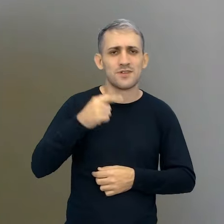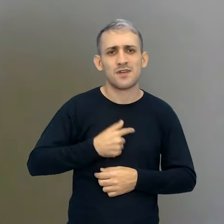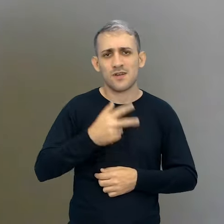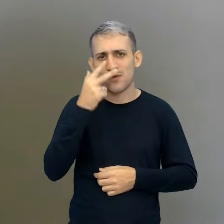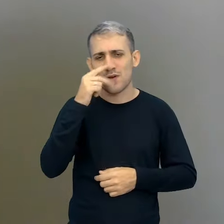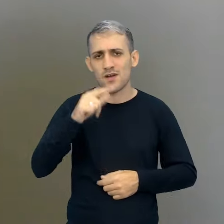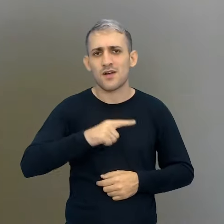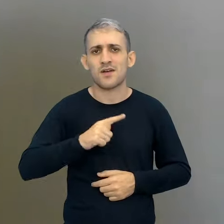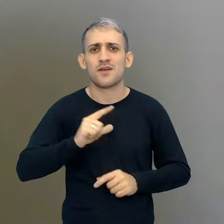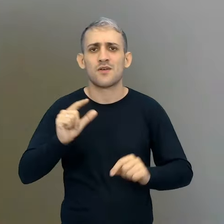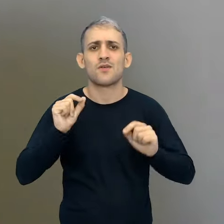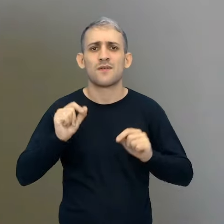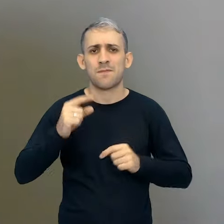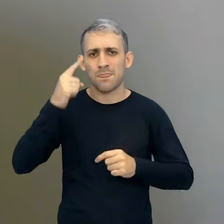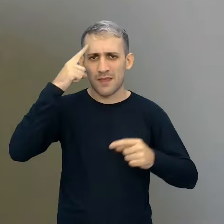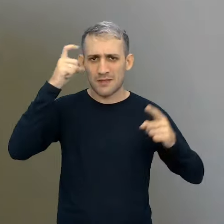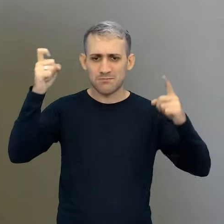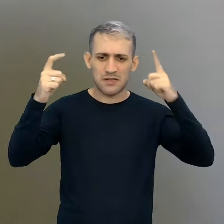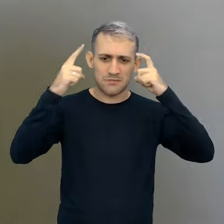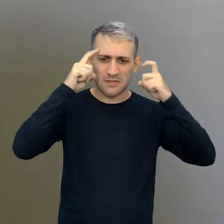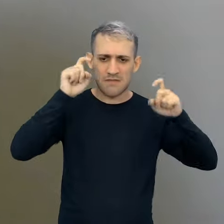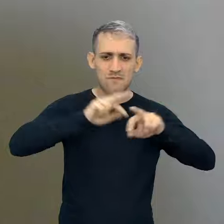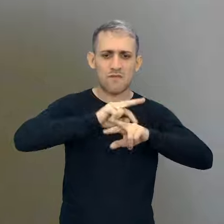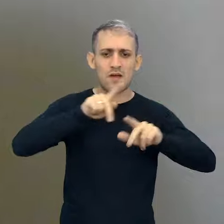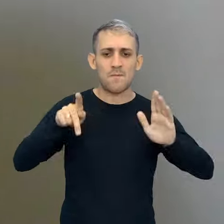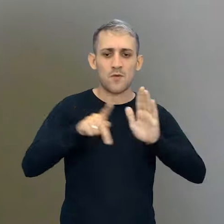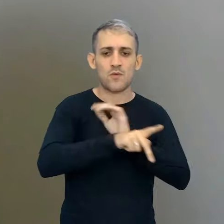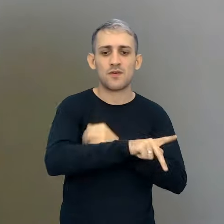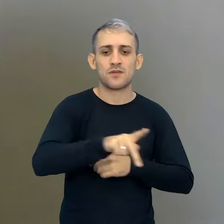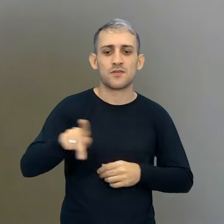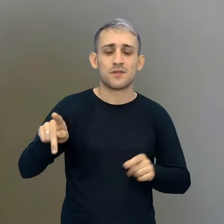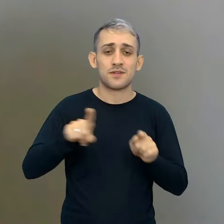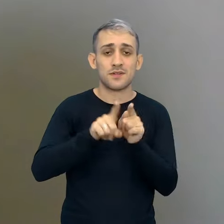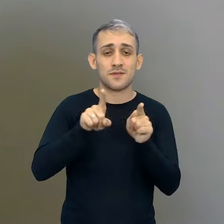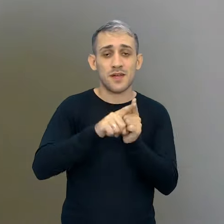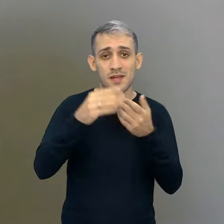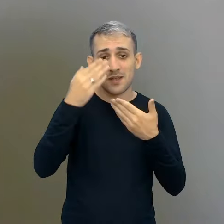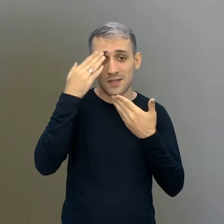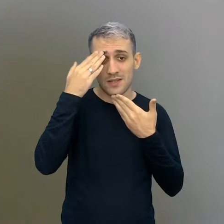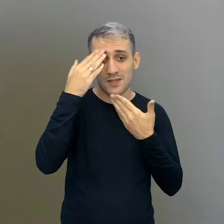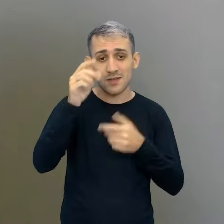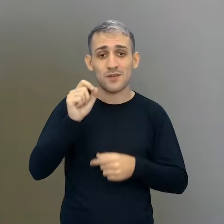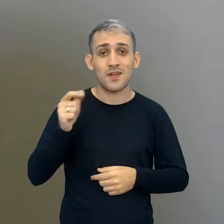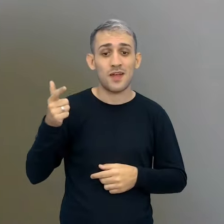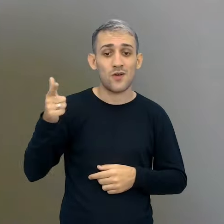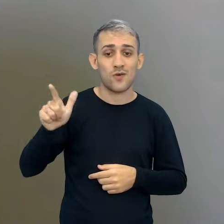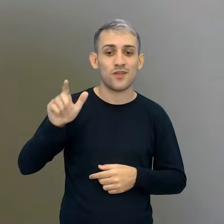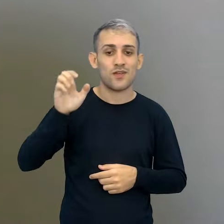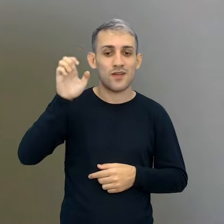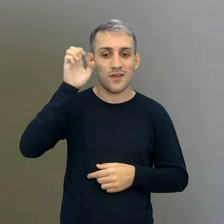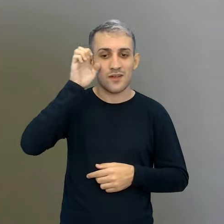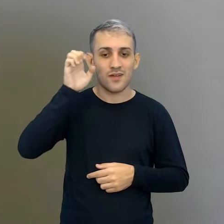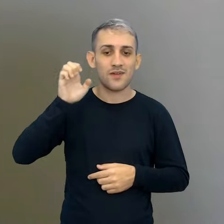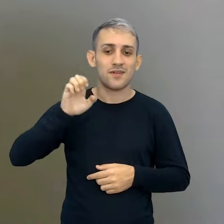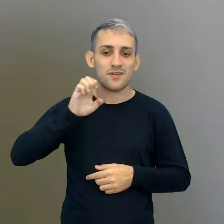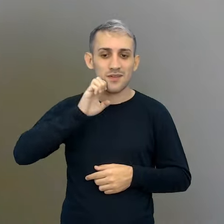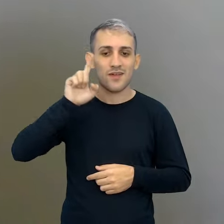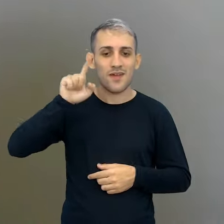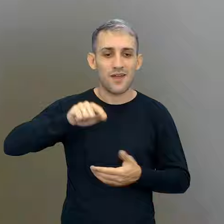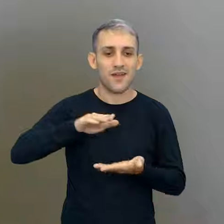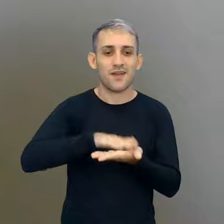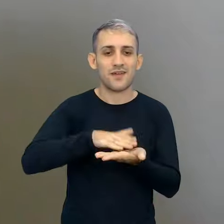bastante ideias para os professores queria também agradecer a outra Elisângela que no caso é a